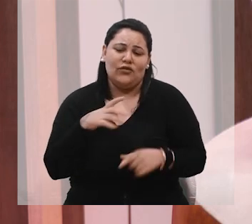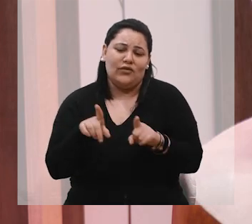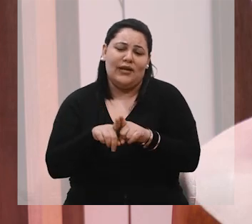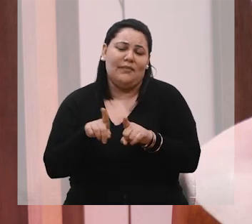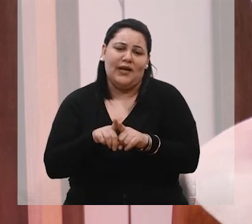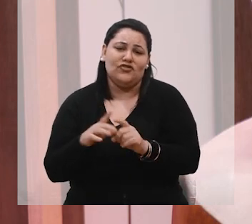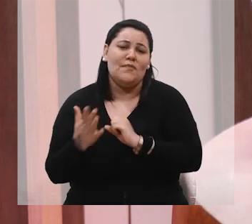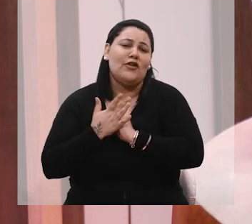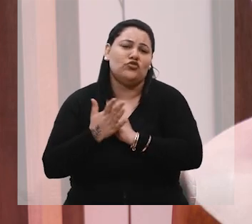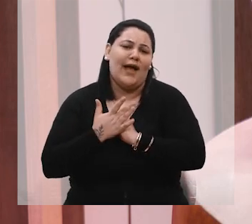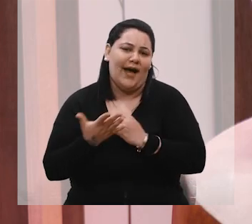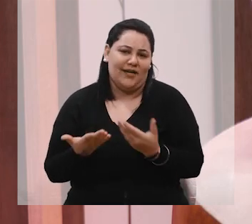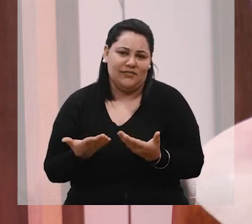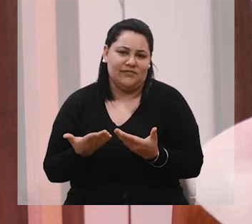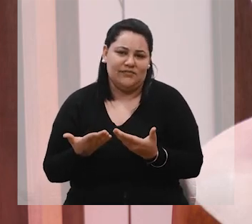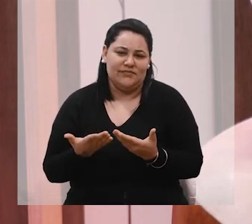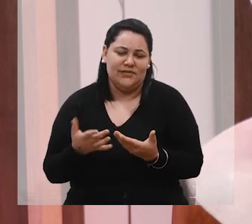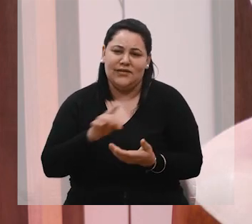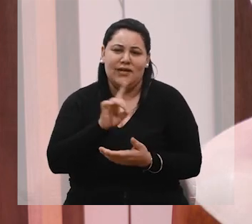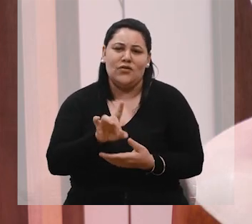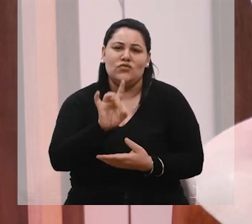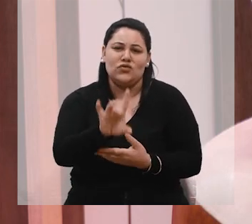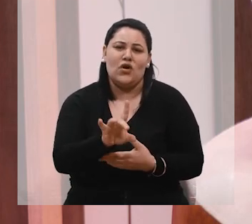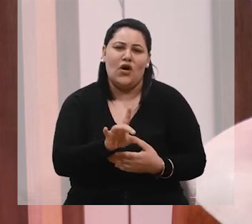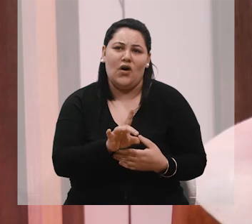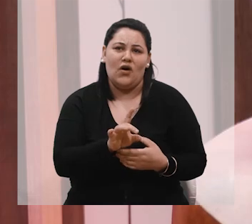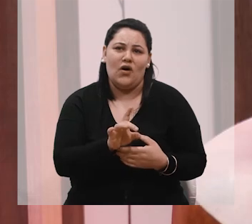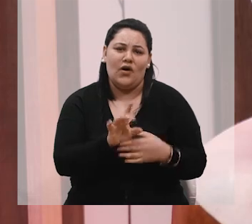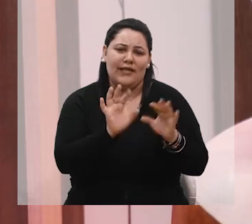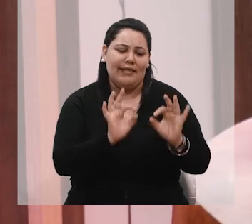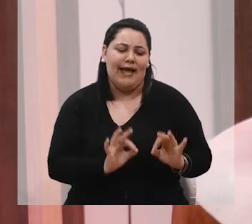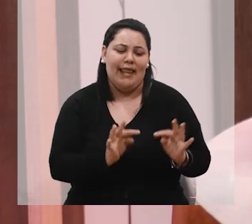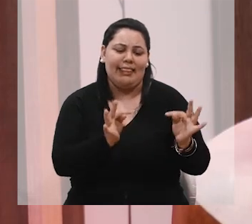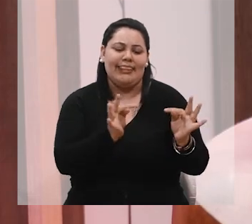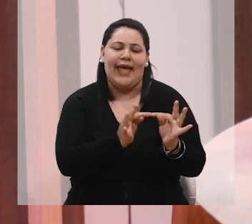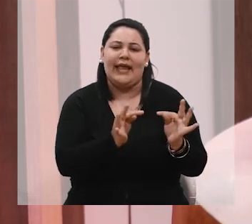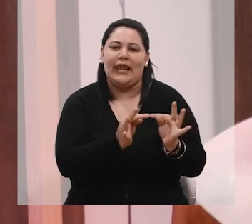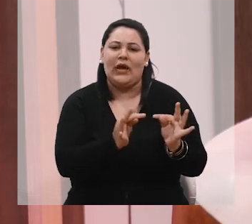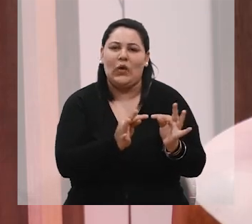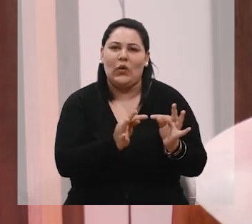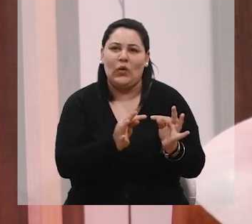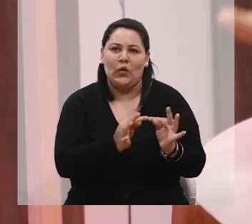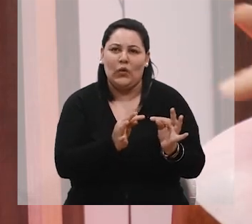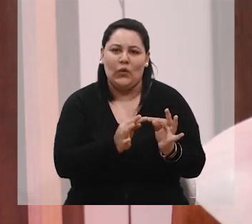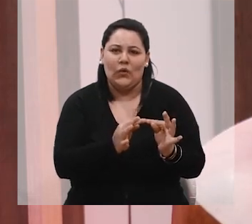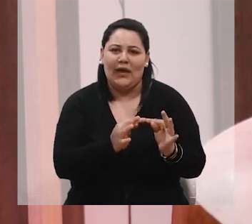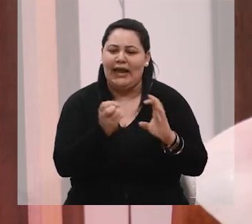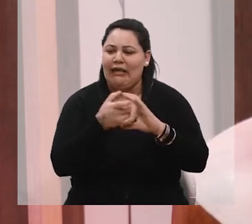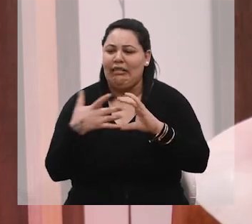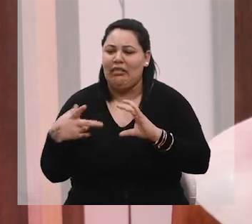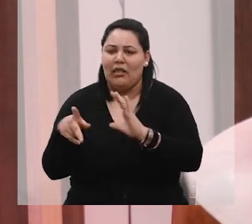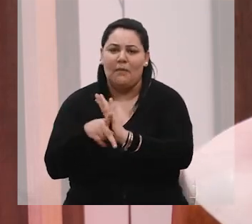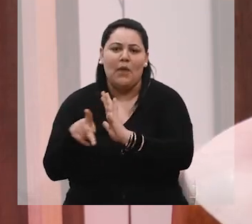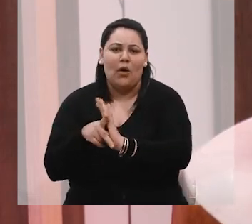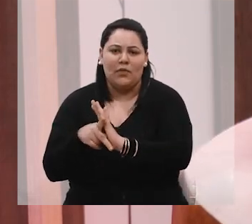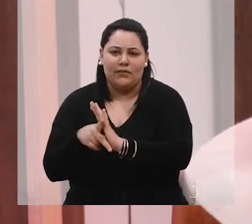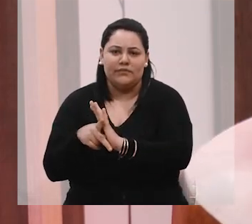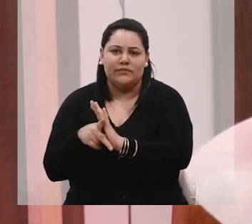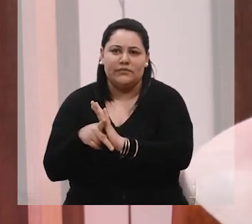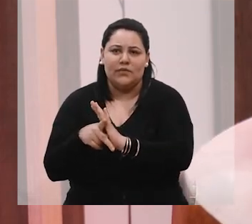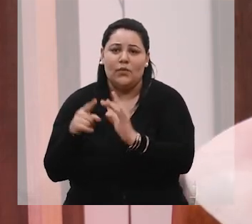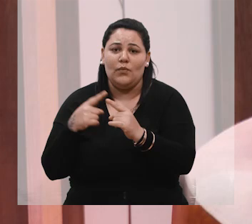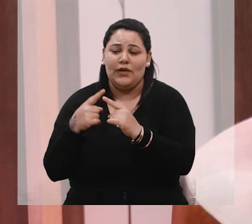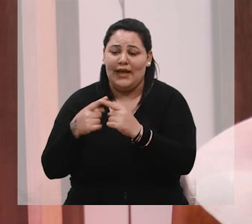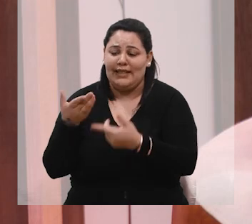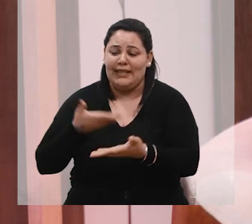Uhum. Além dos fatores técnicos e estéticos, né? Como a gente falou, porque trata da